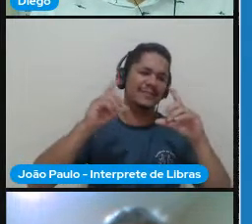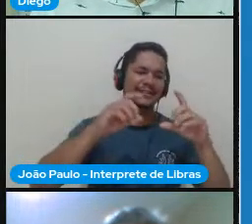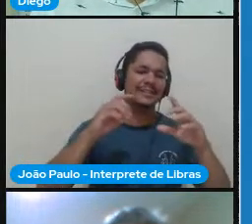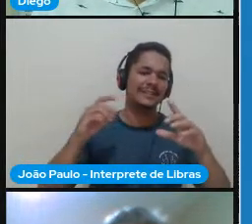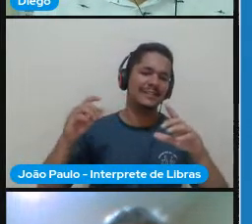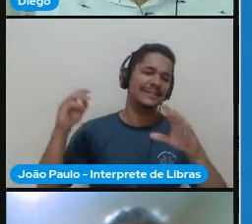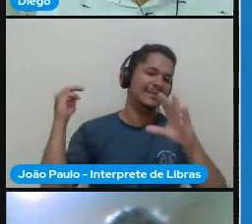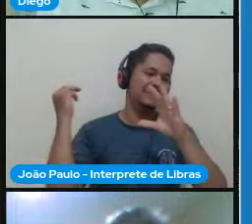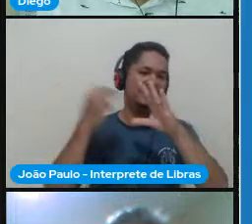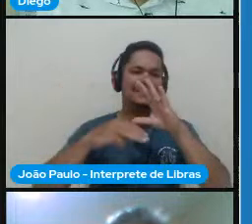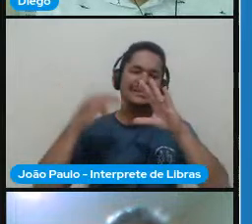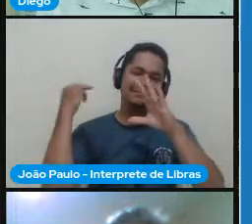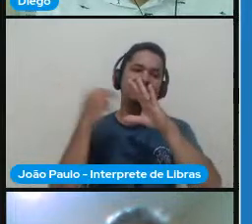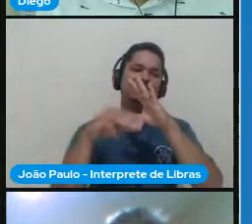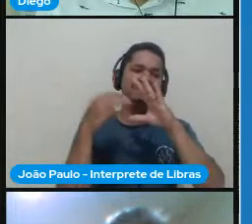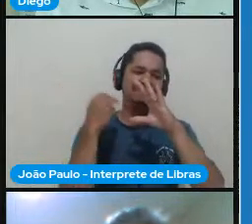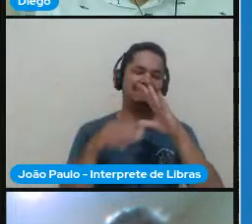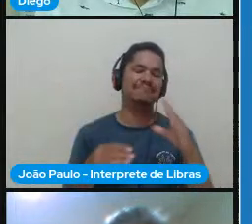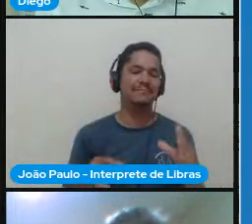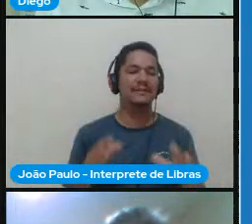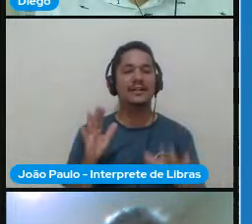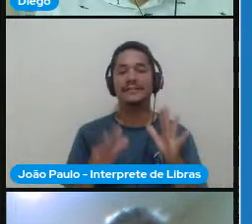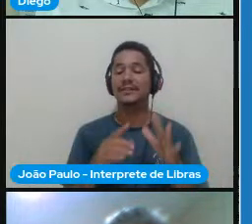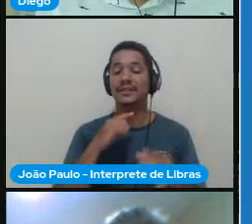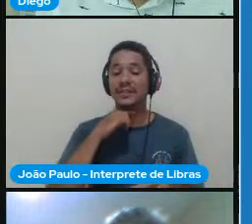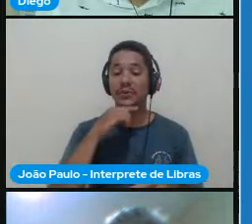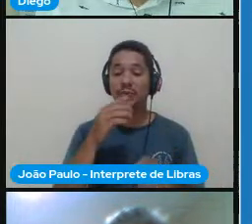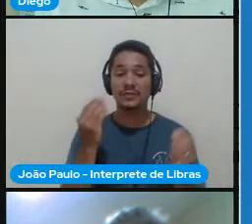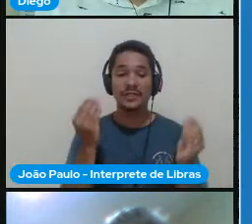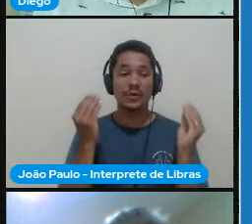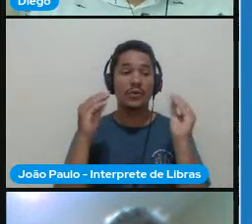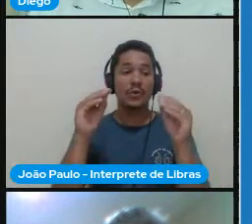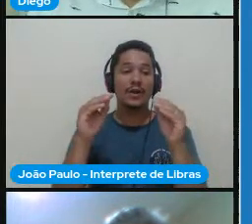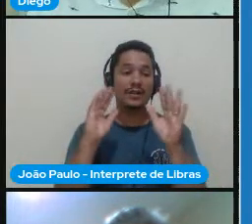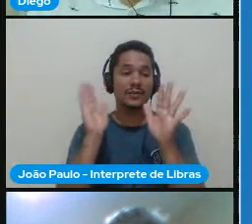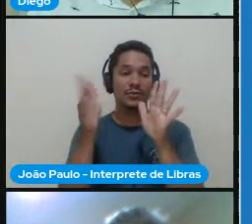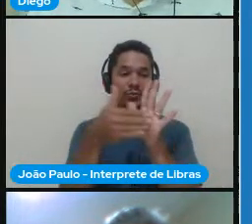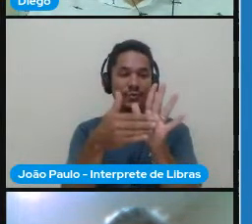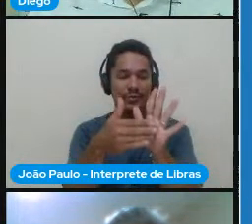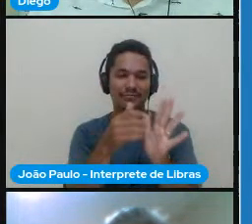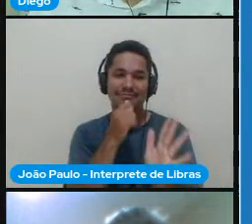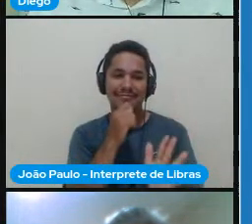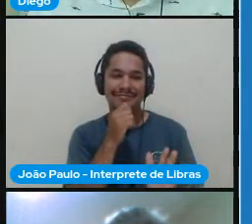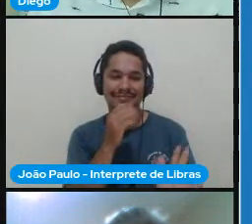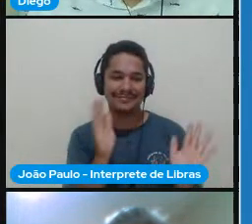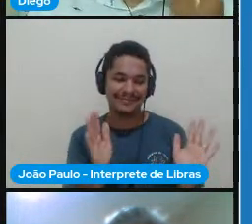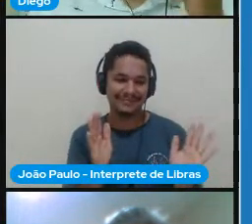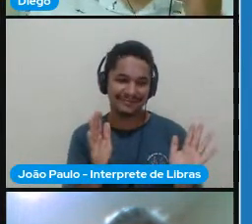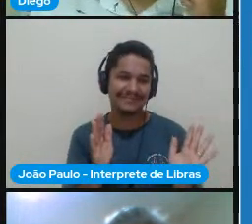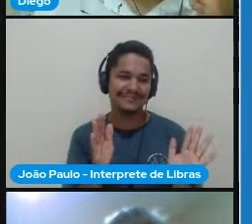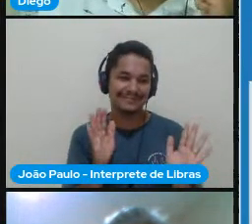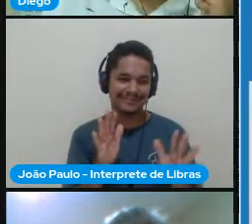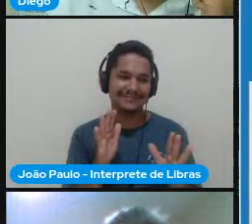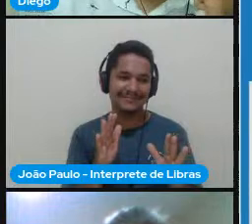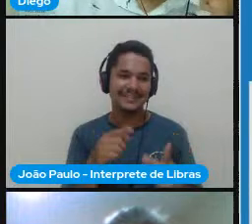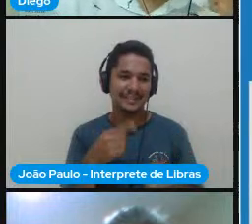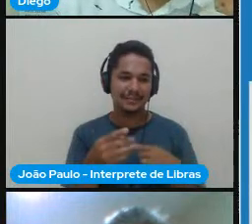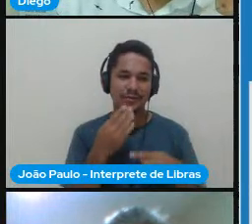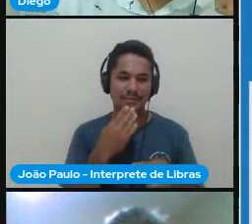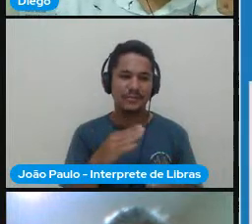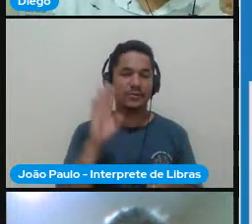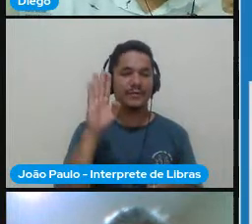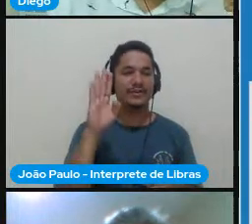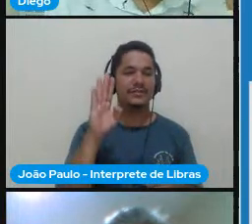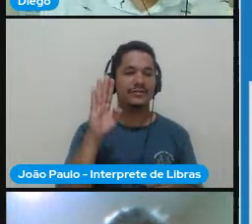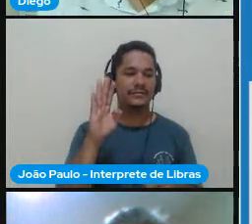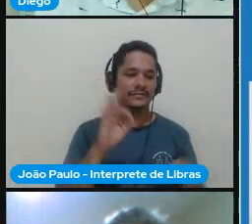vão mandando, a gente não consegue colocar todas as fotos que vocês vão mandando. Mas a gente promete que durante